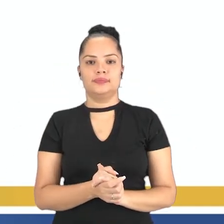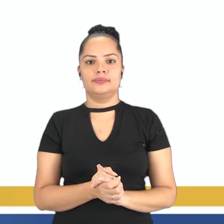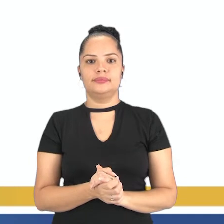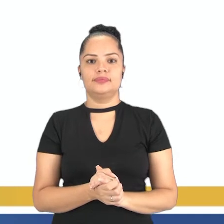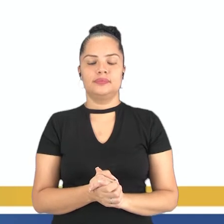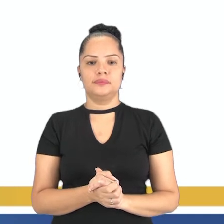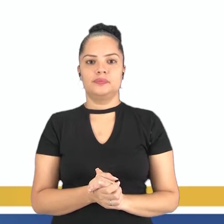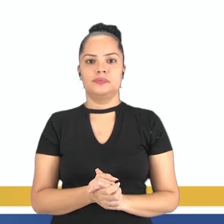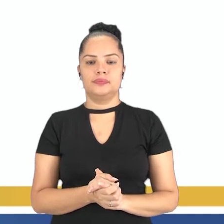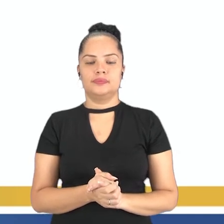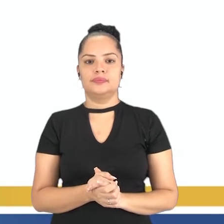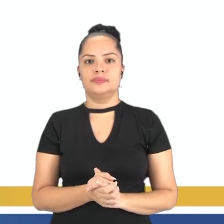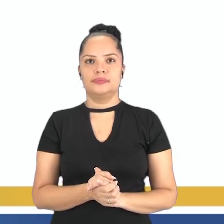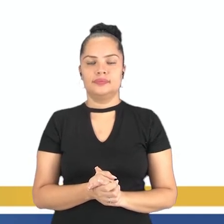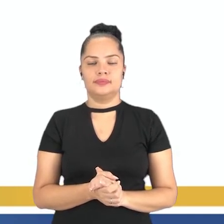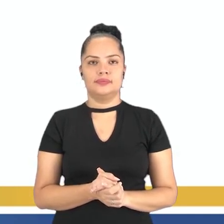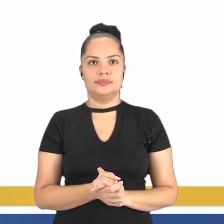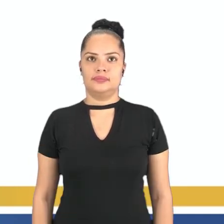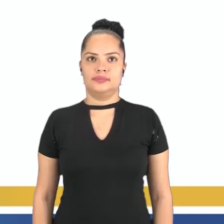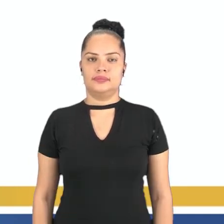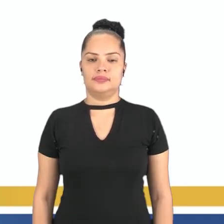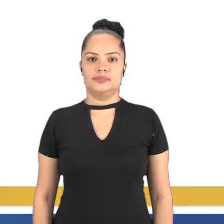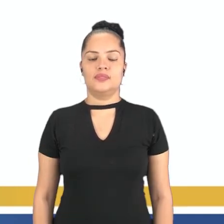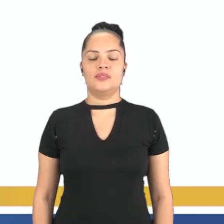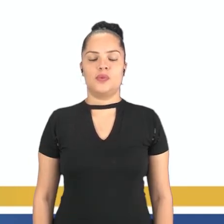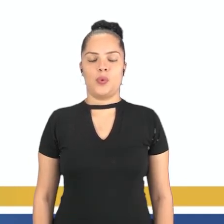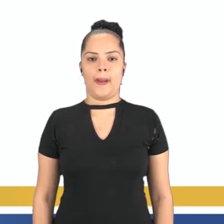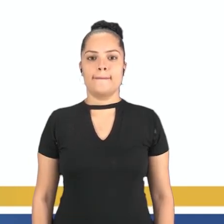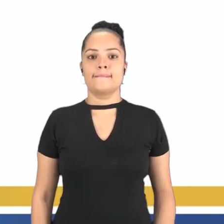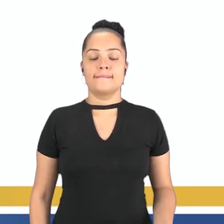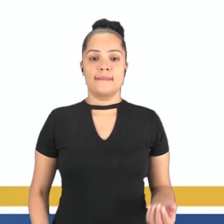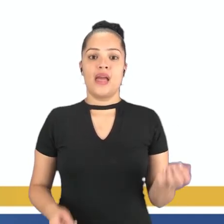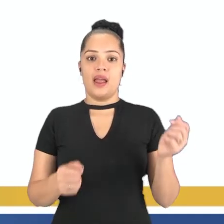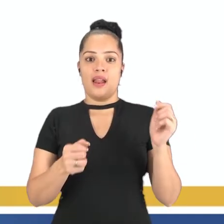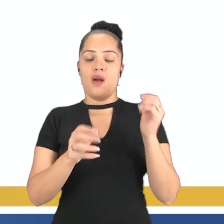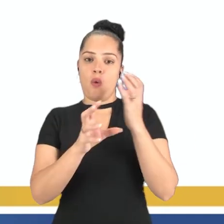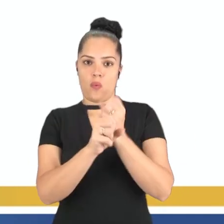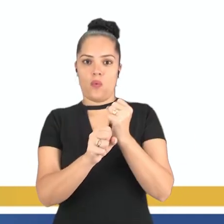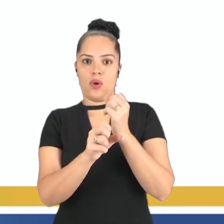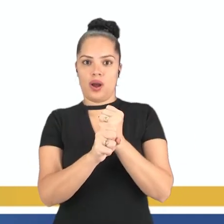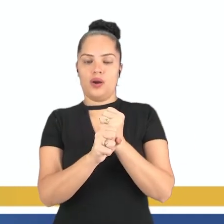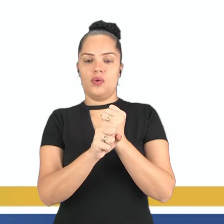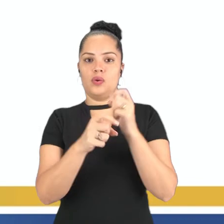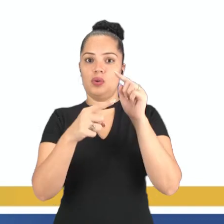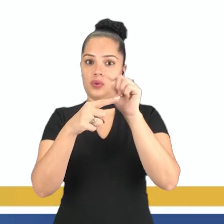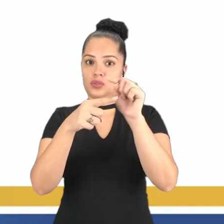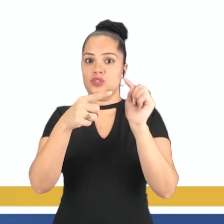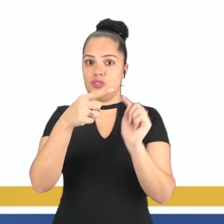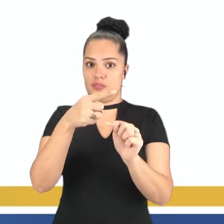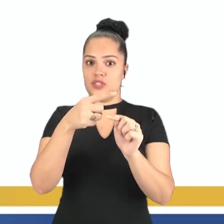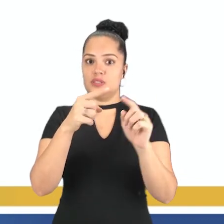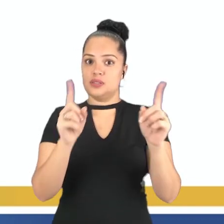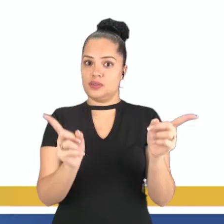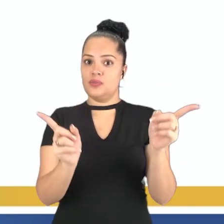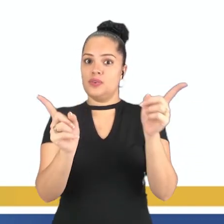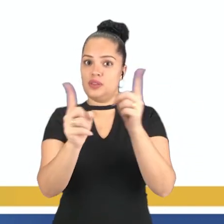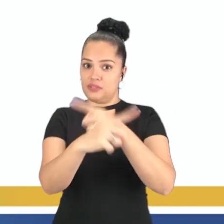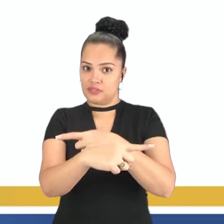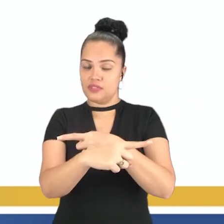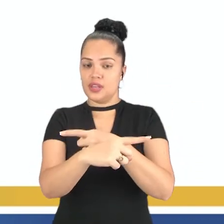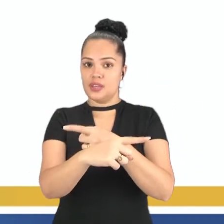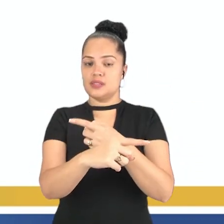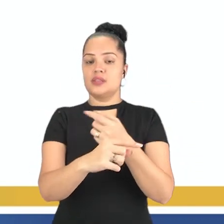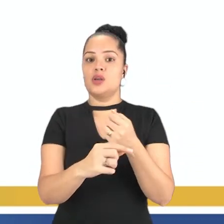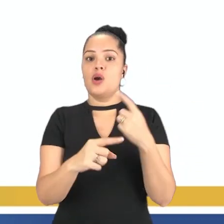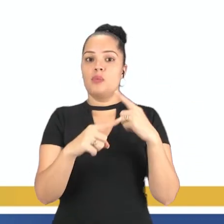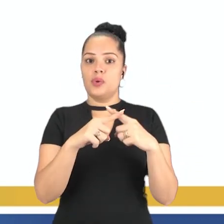839,4 décimos, ok? Então, pessoal, fazendo a divisão, vai acontecer da forma inversa, né? Se